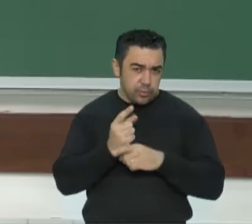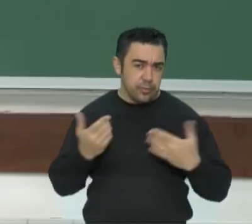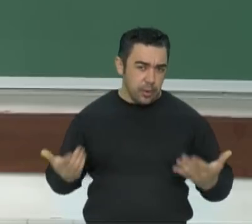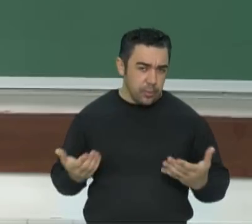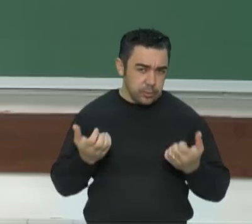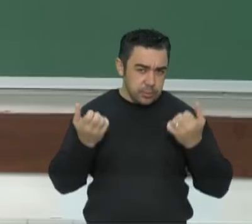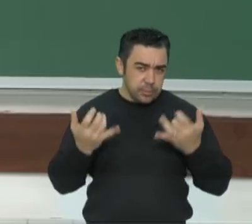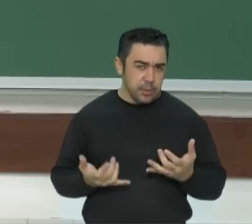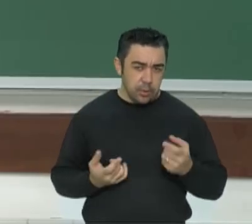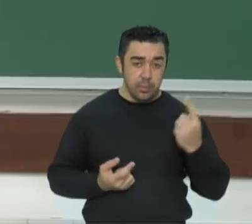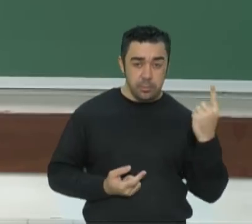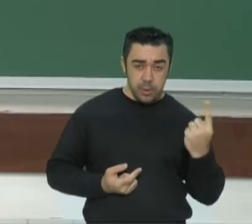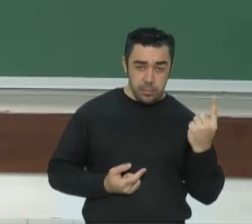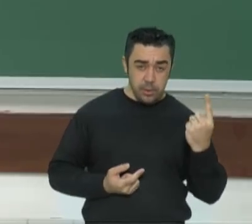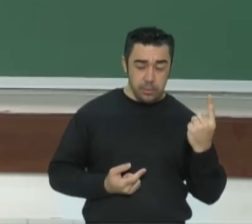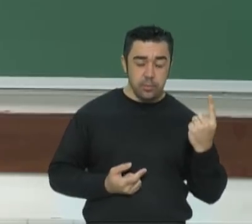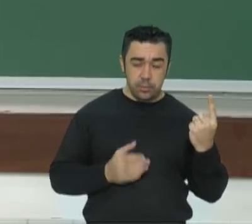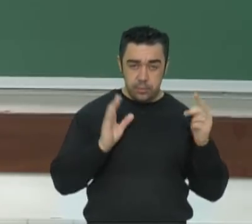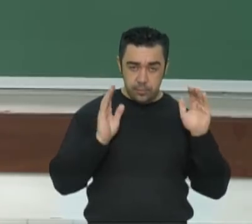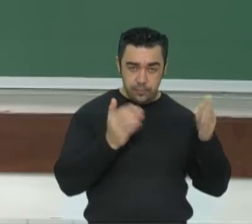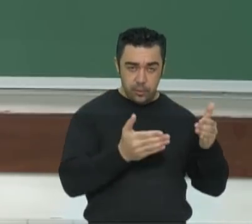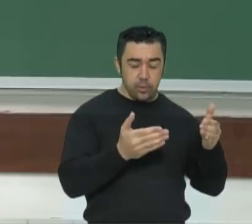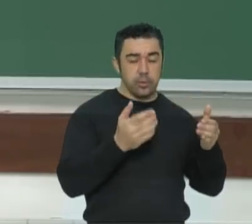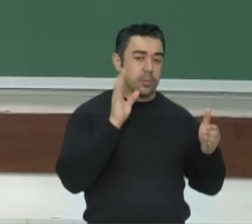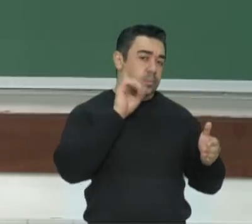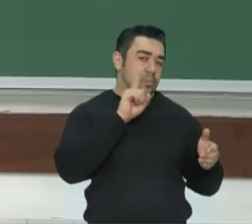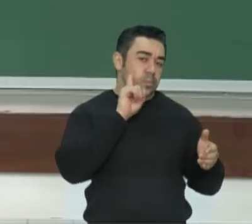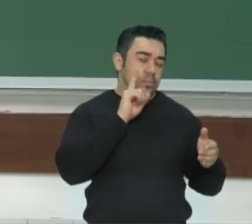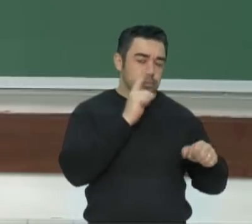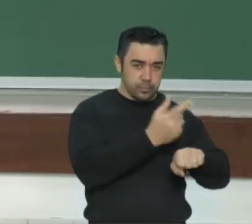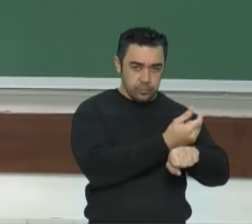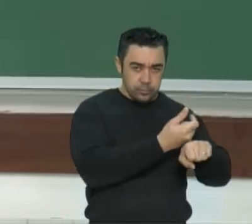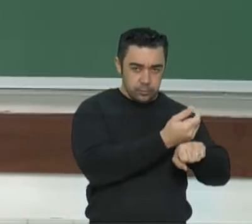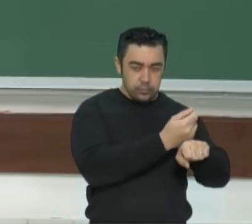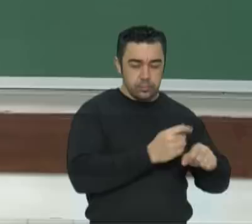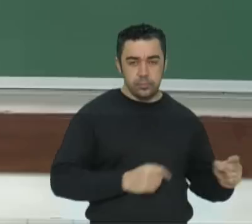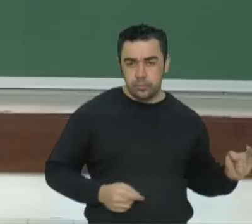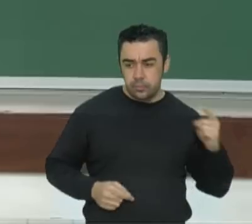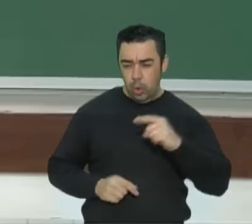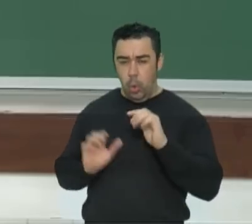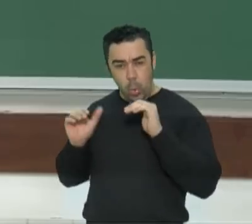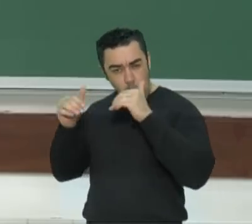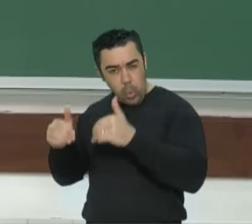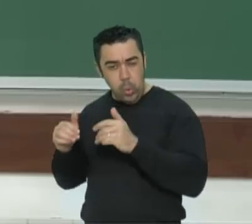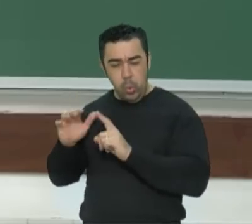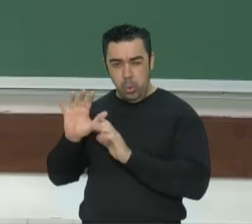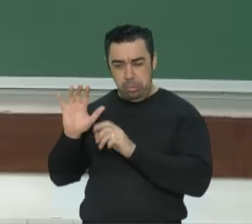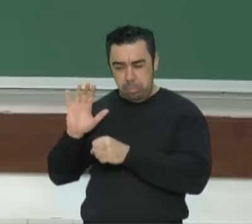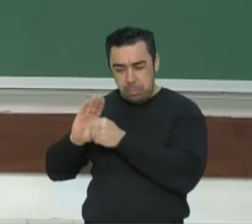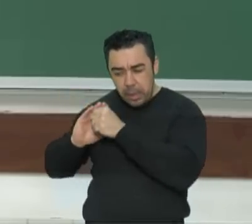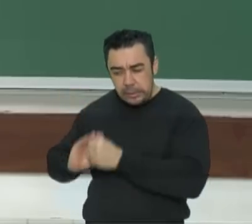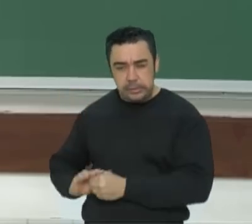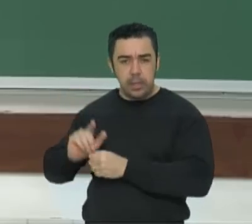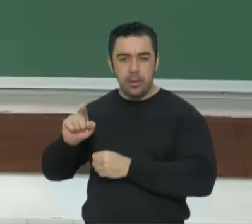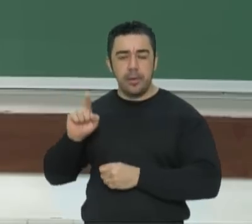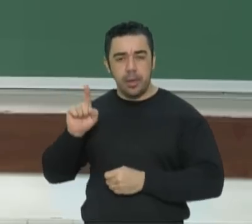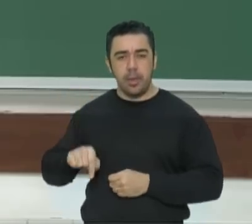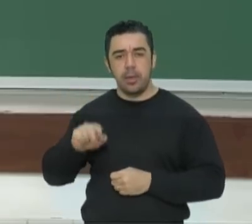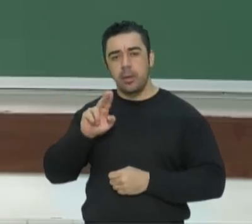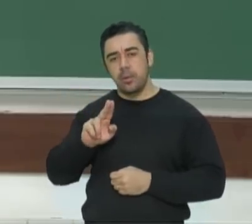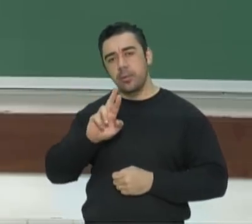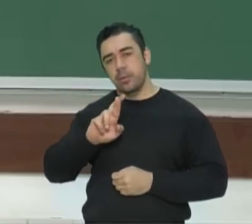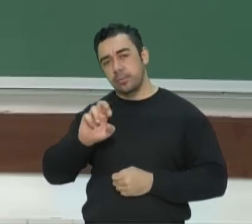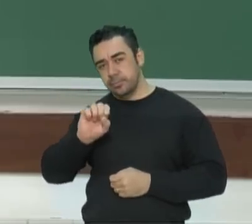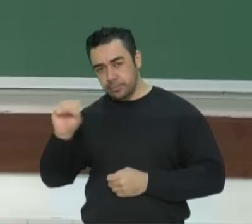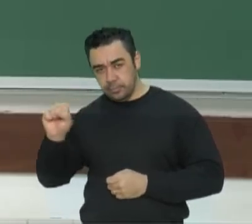está falando. O primeiro, referente aos Estados Unidos, o segundo lado, de horror e opressão, ligado à União Soviética. Então esse